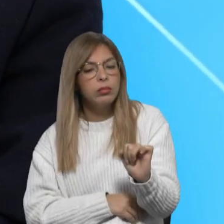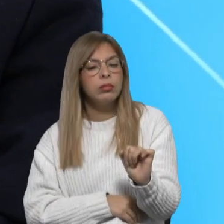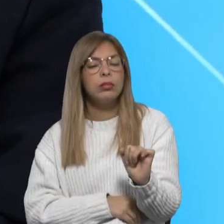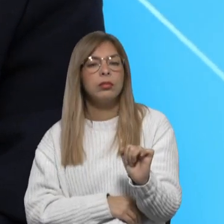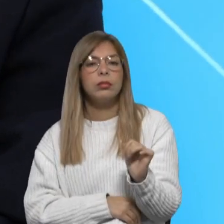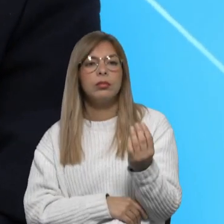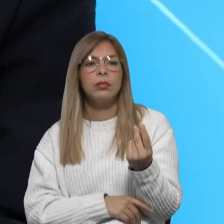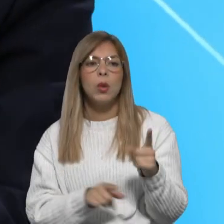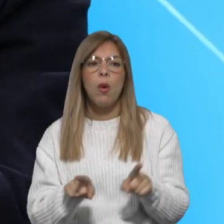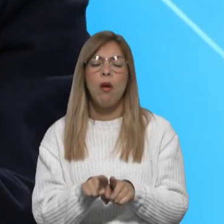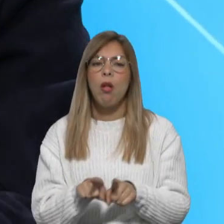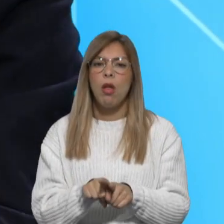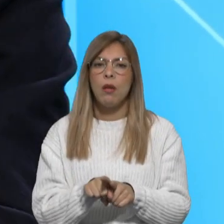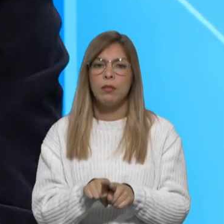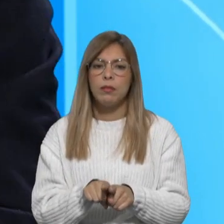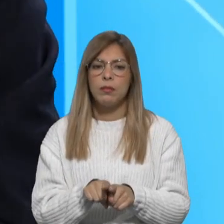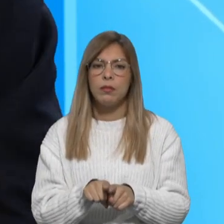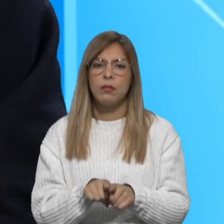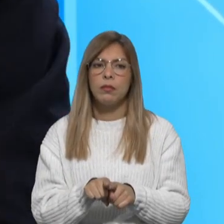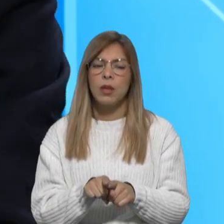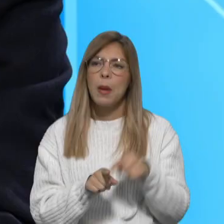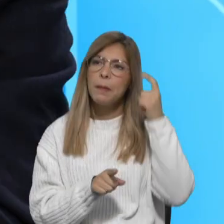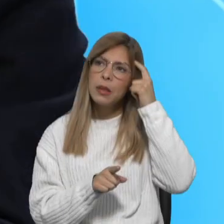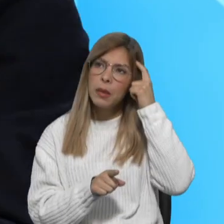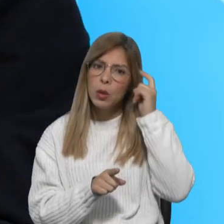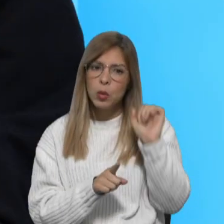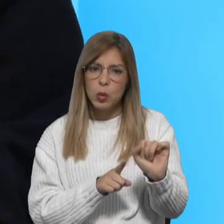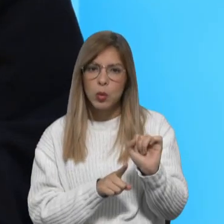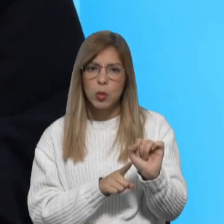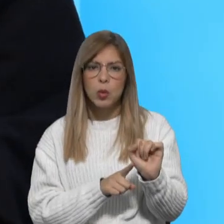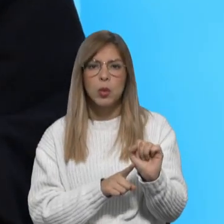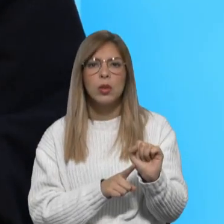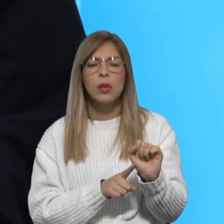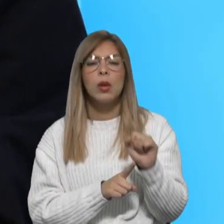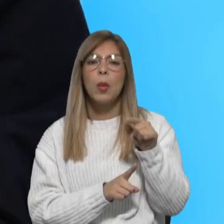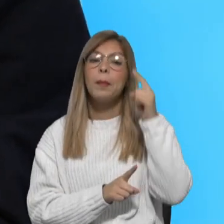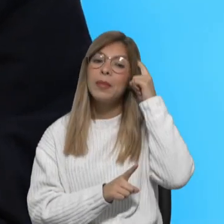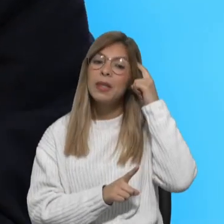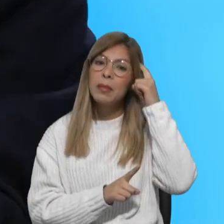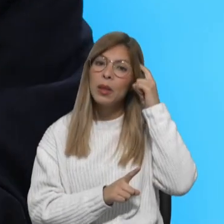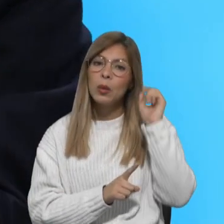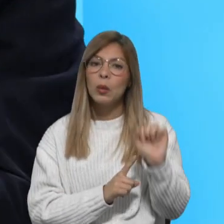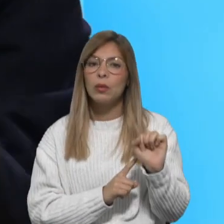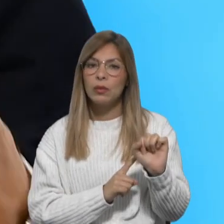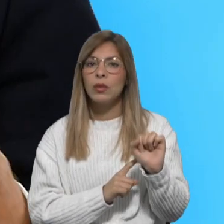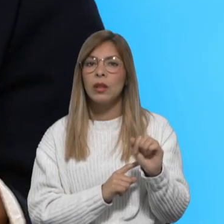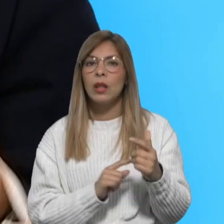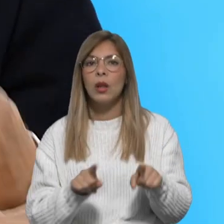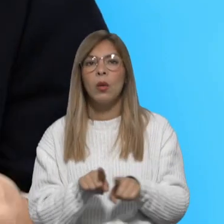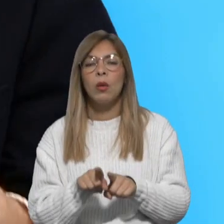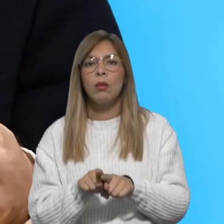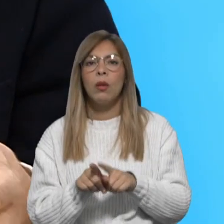um pensamento, seja ele qual for, não é? E se eu penso, ainda por cima, se o pensamento não for um pensamento humano, for